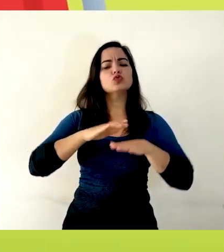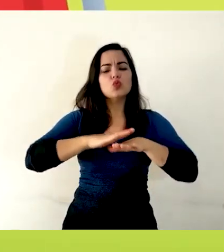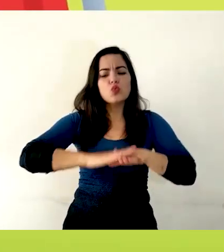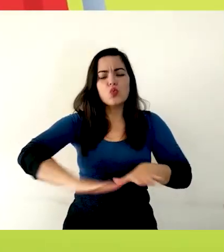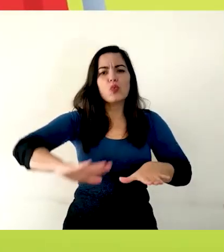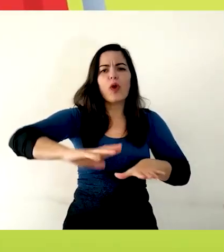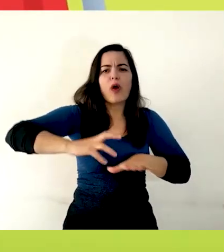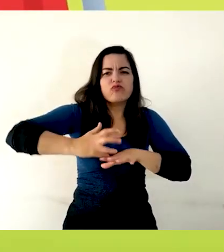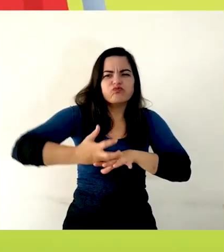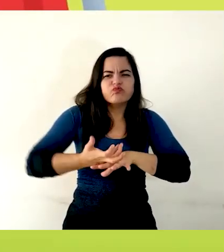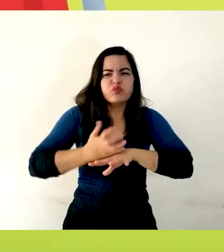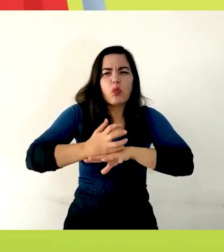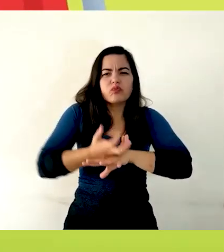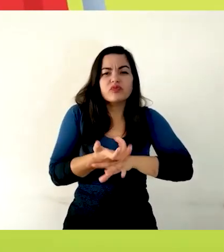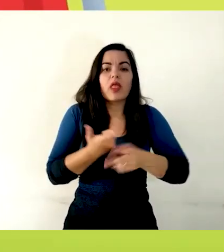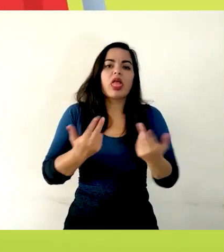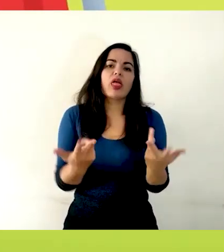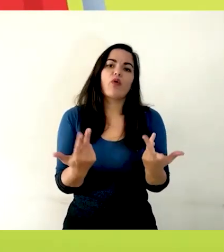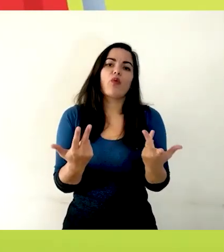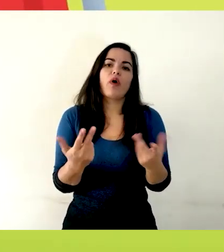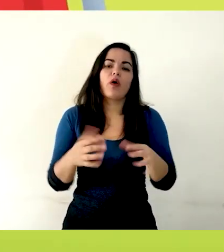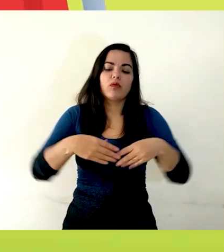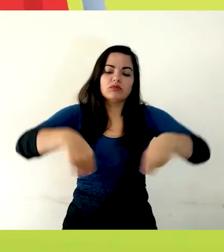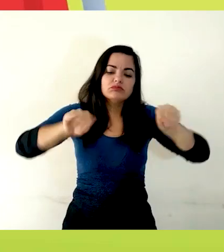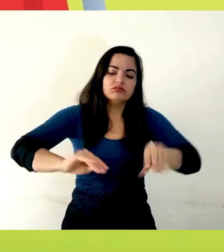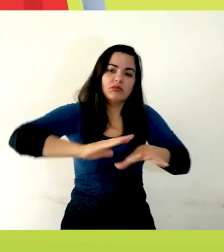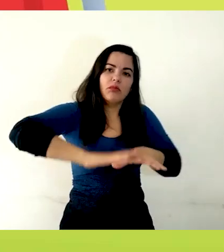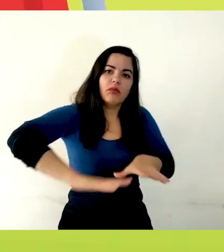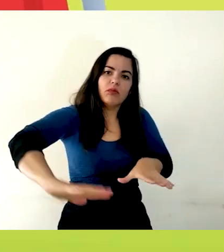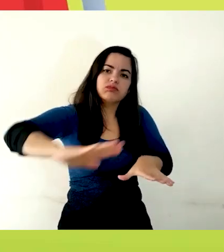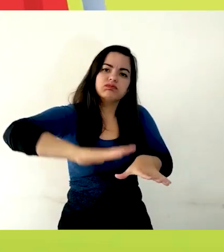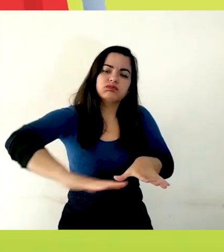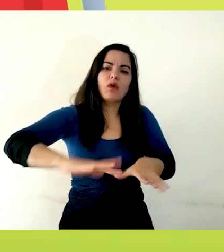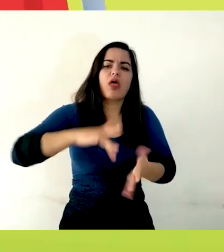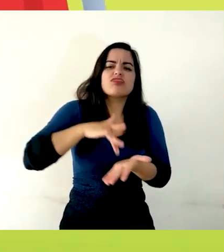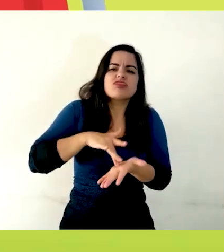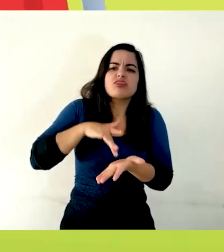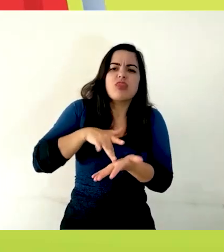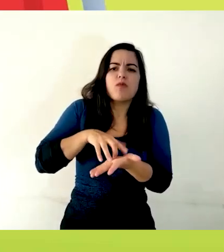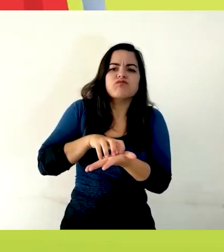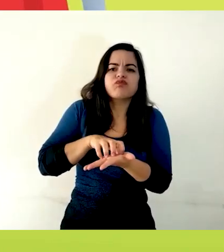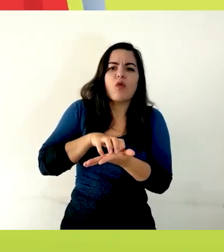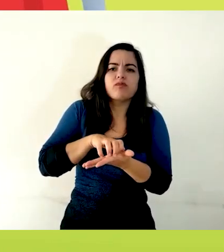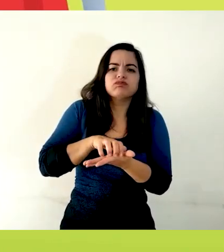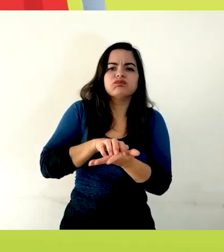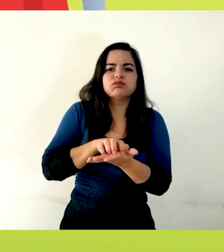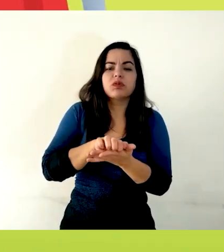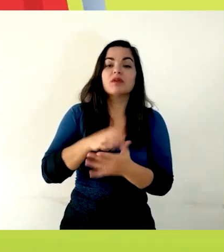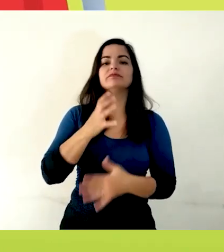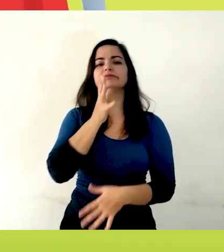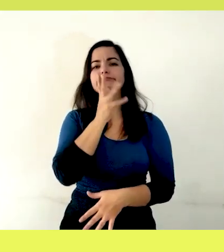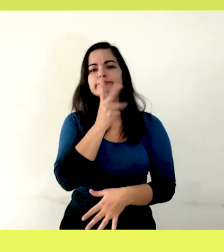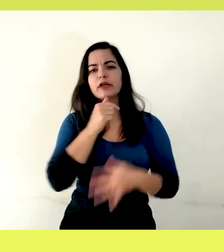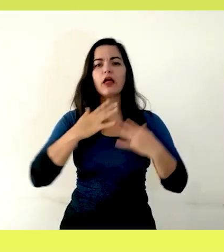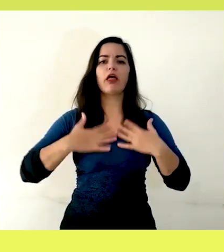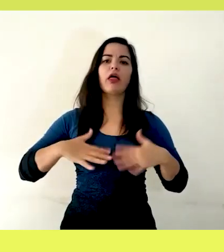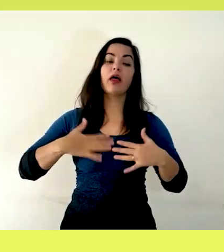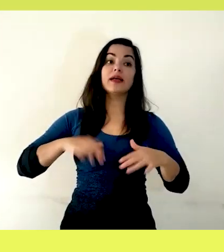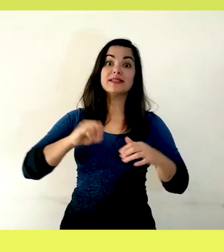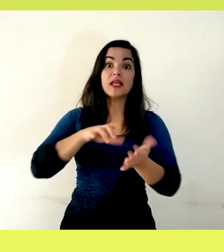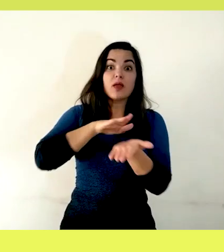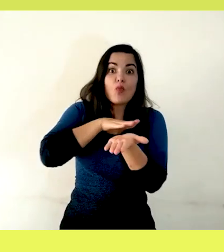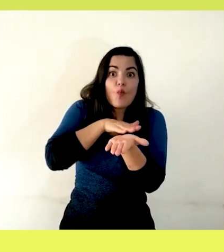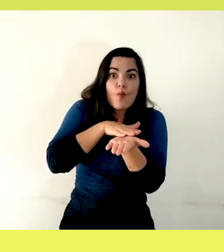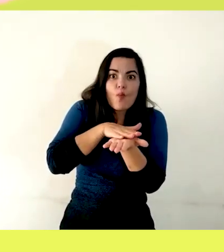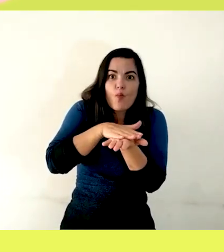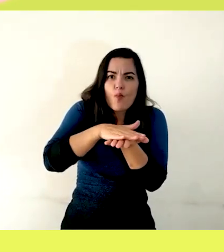superfície esburacada, como no tapete, acontece mais atrito e você anda mais devagar. Mas quando é